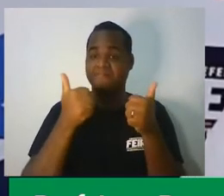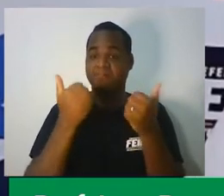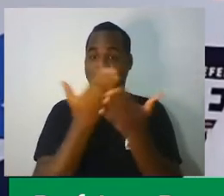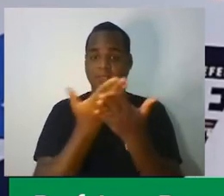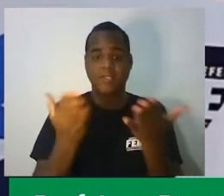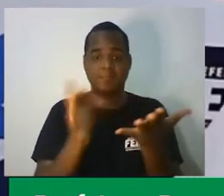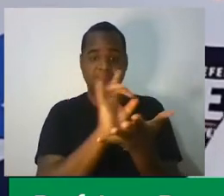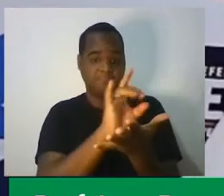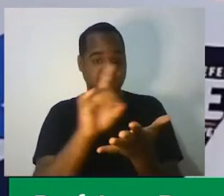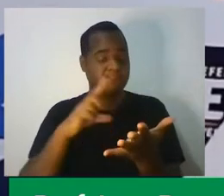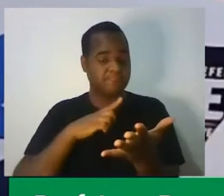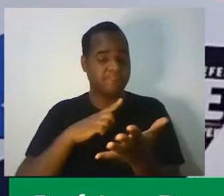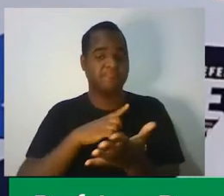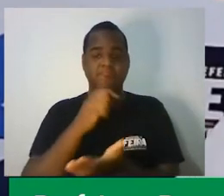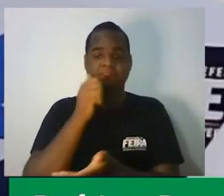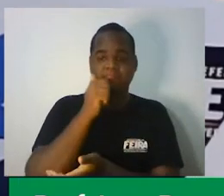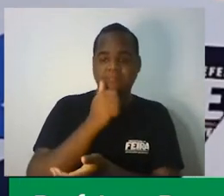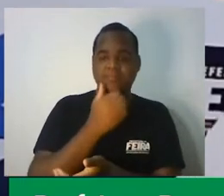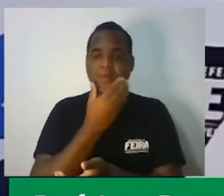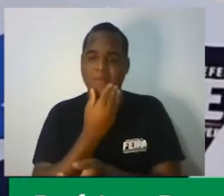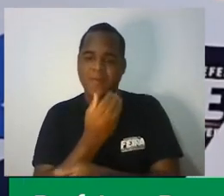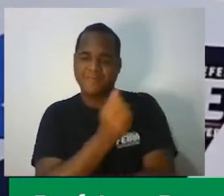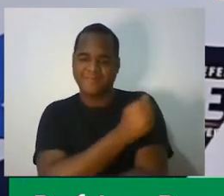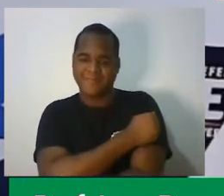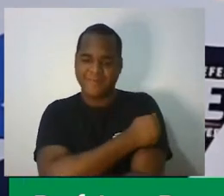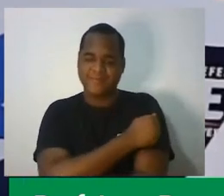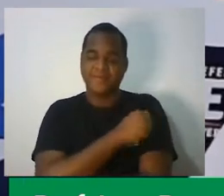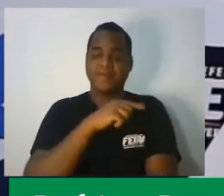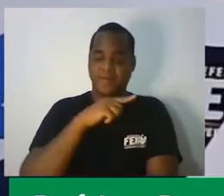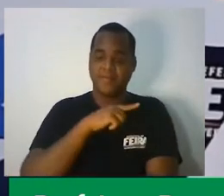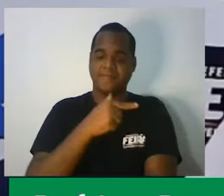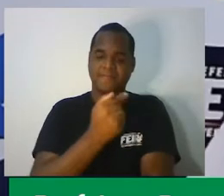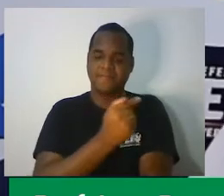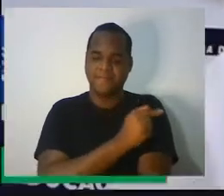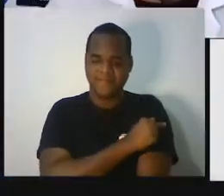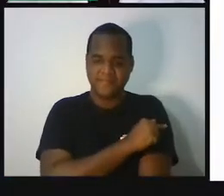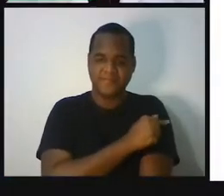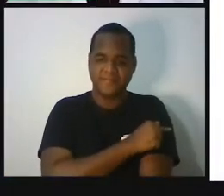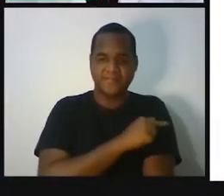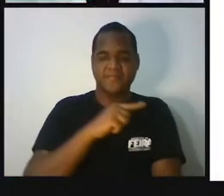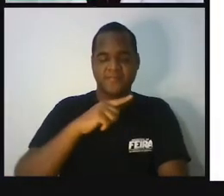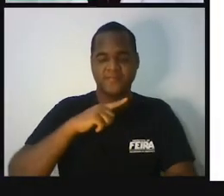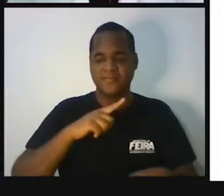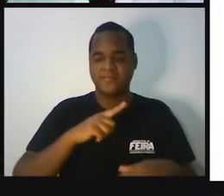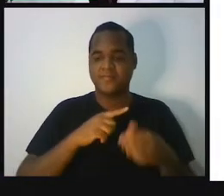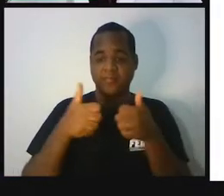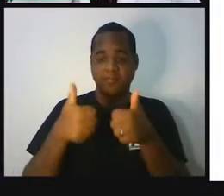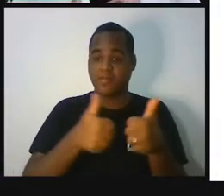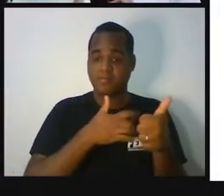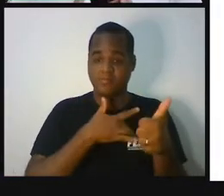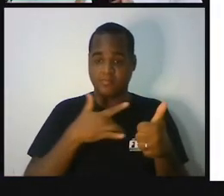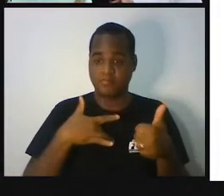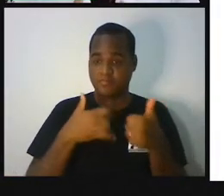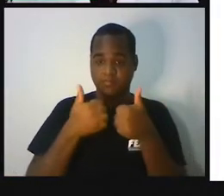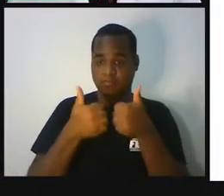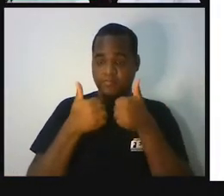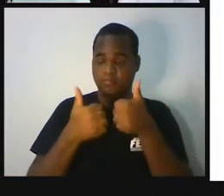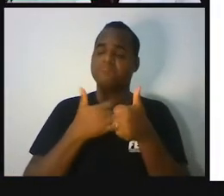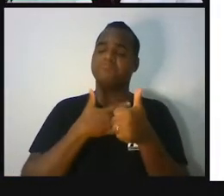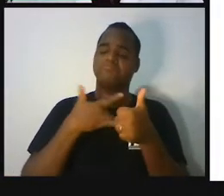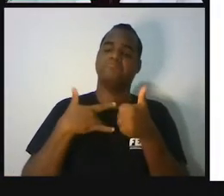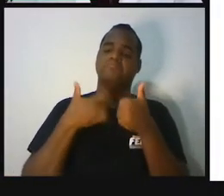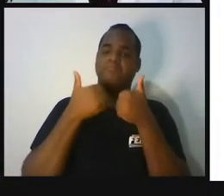você querido ou querida estudante do sétimo ano tudo bem com vocês Tudo bem comigo